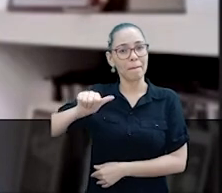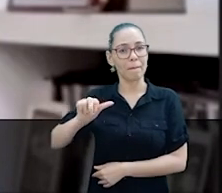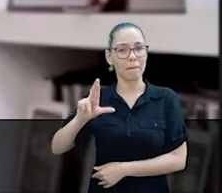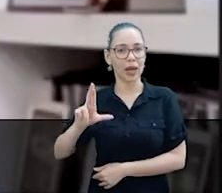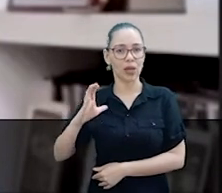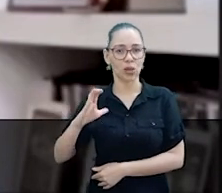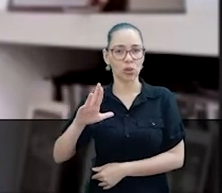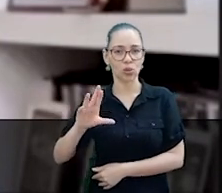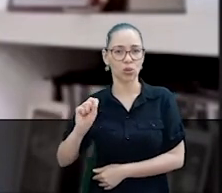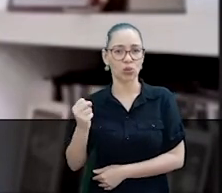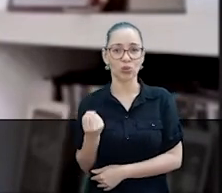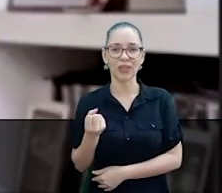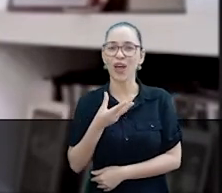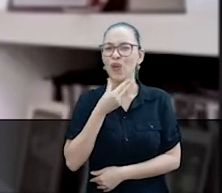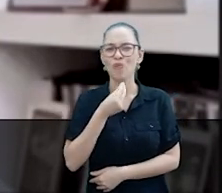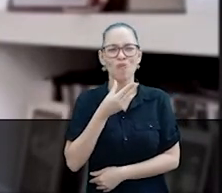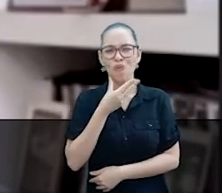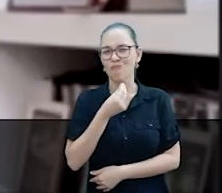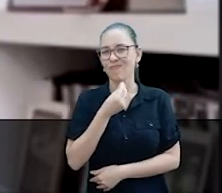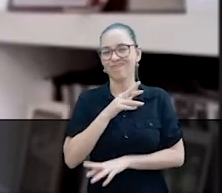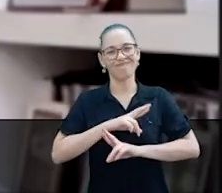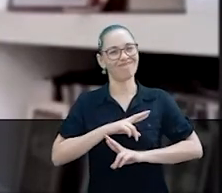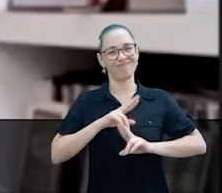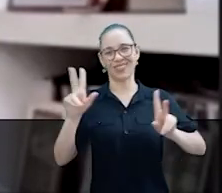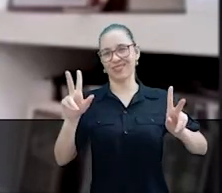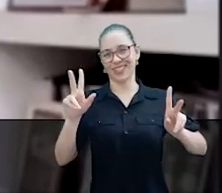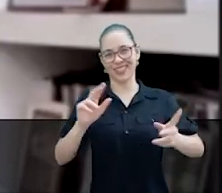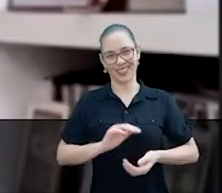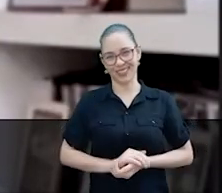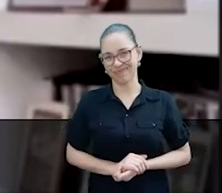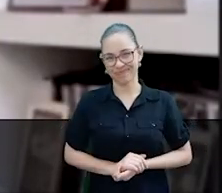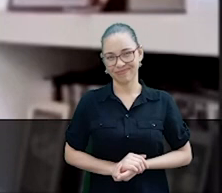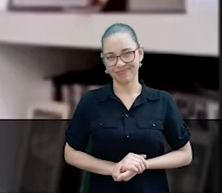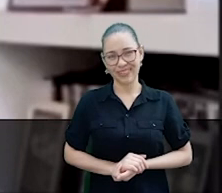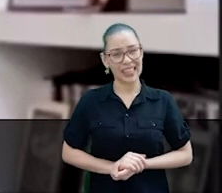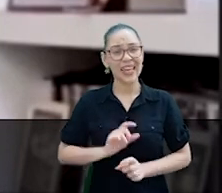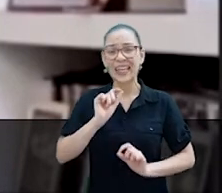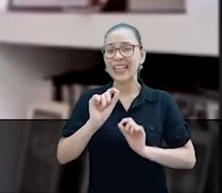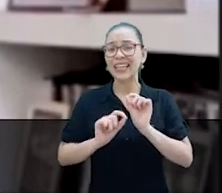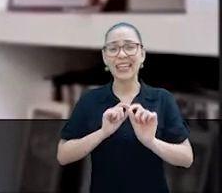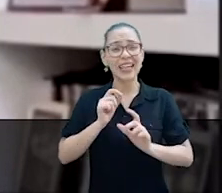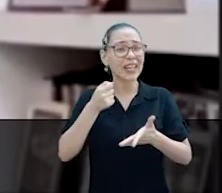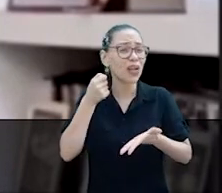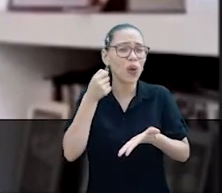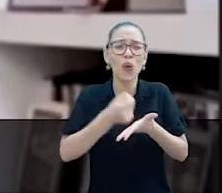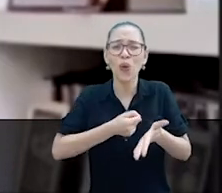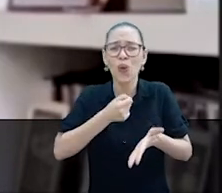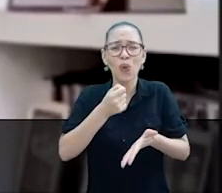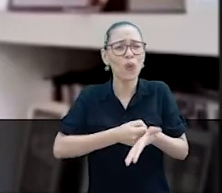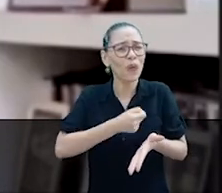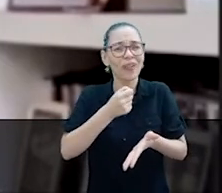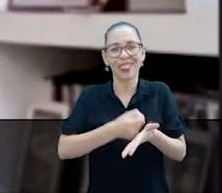Vinícius sempre foi um ser humano diferente. Ele nasceu combativo,